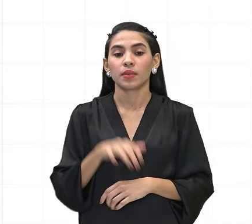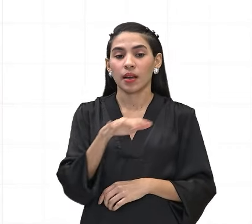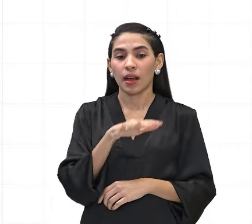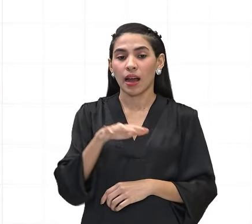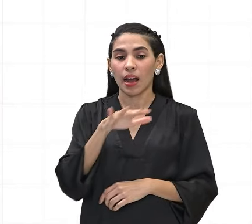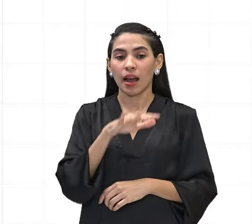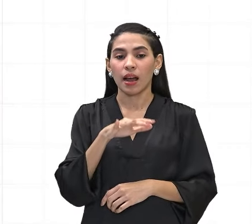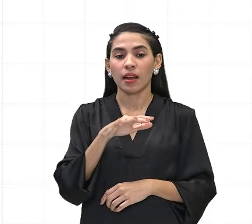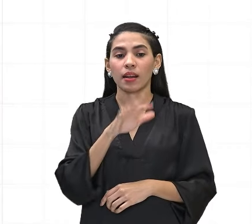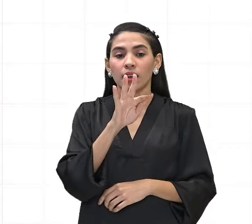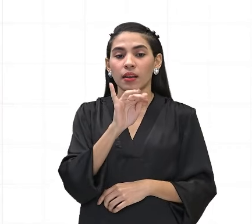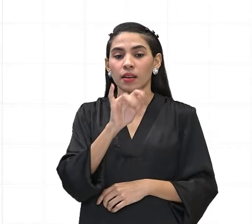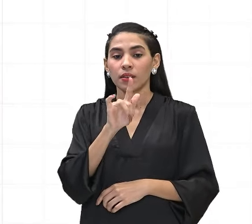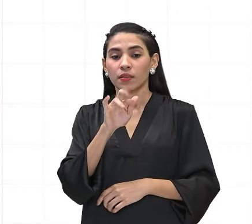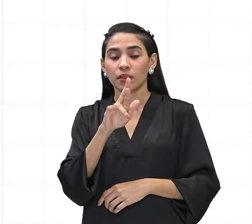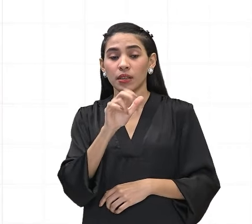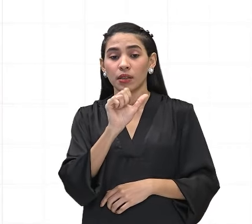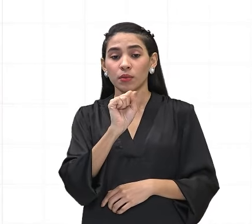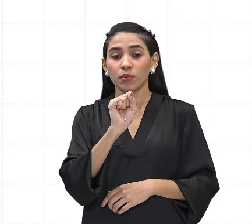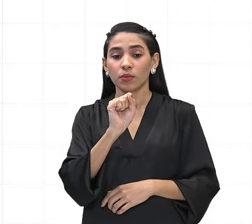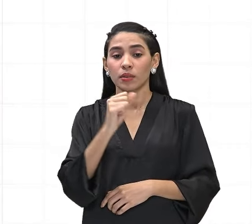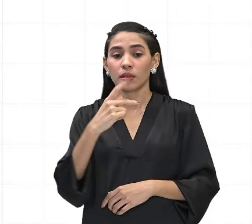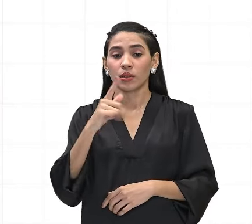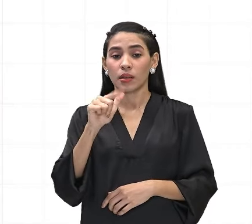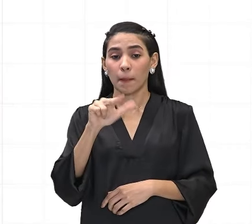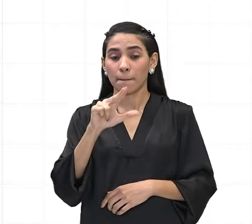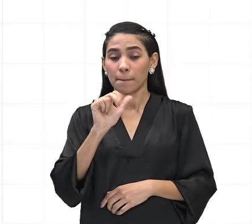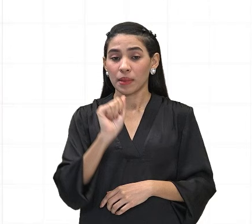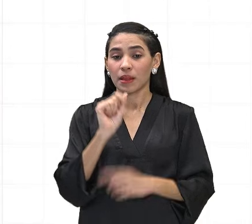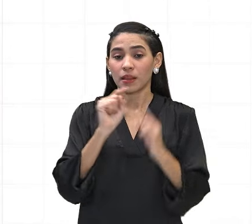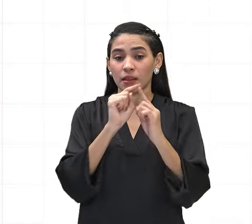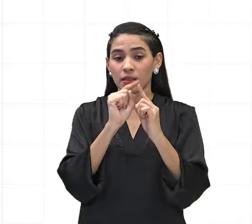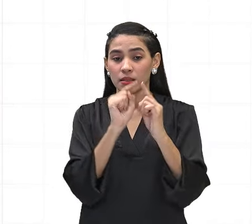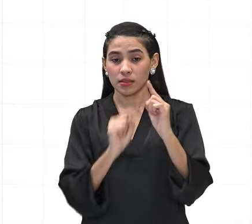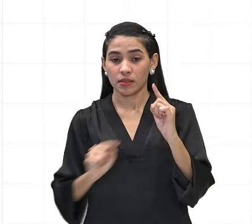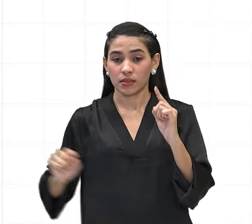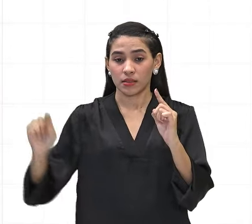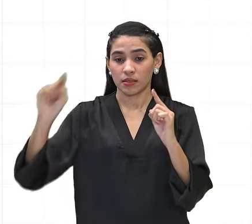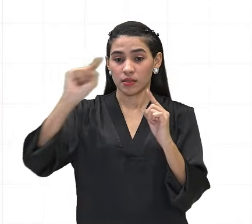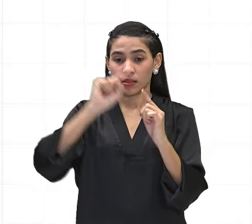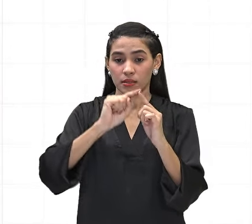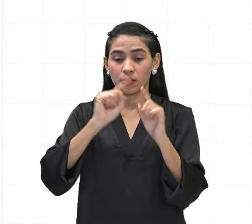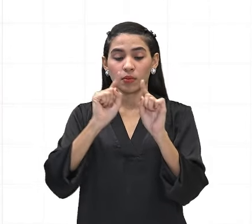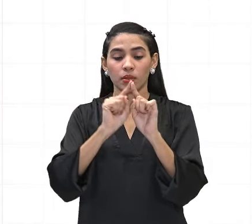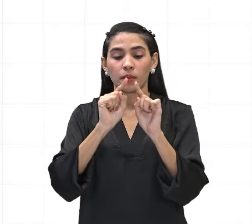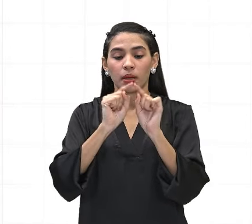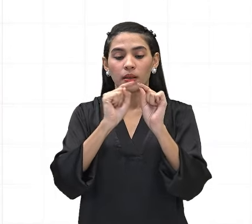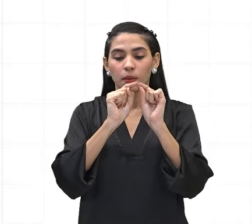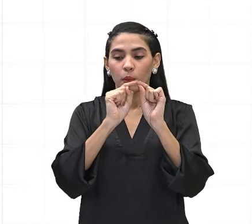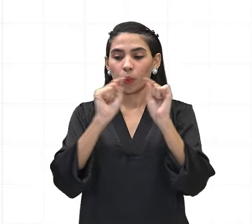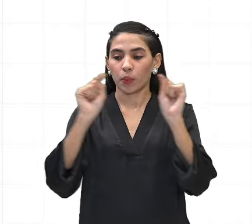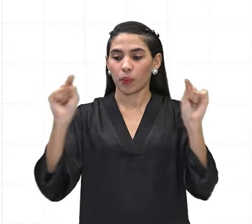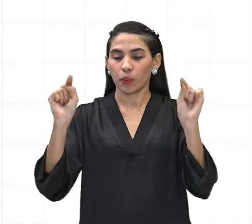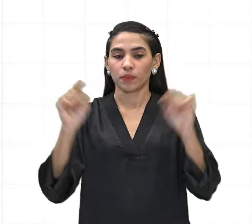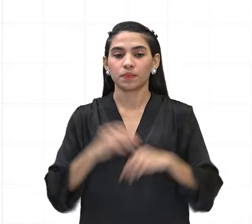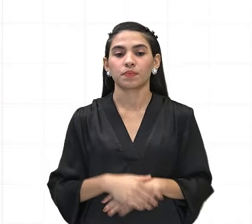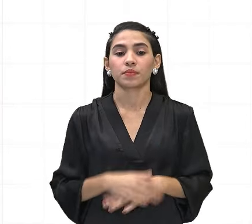figuras planas que seria área do círculo e de sua circunferência